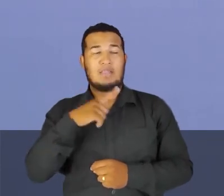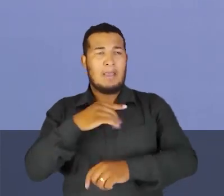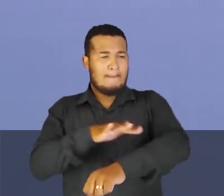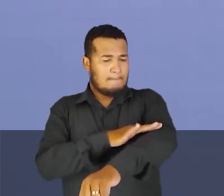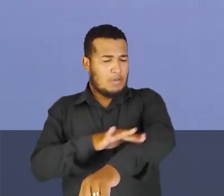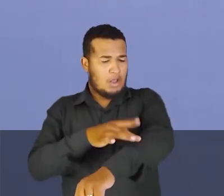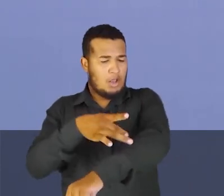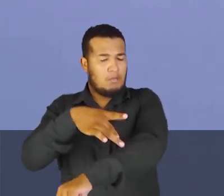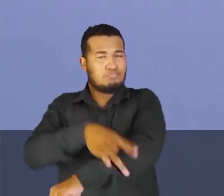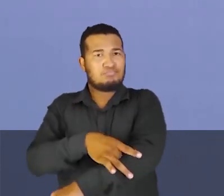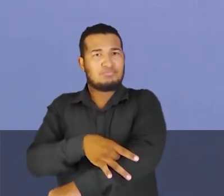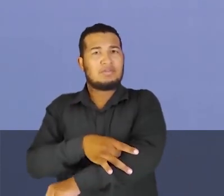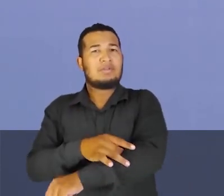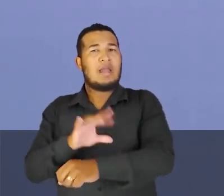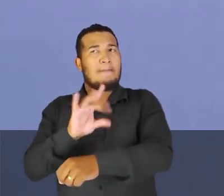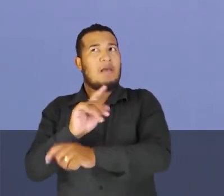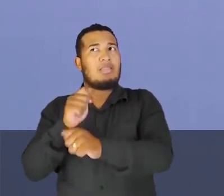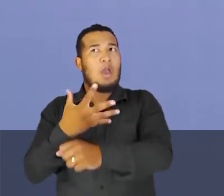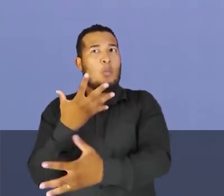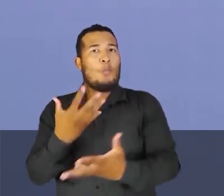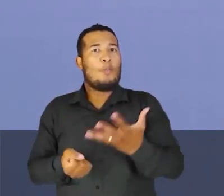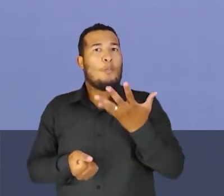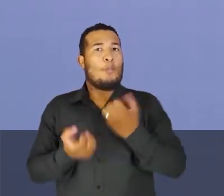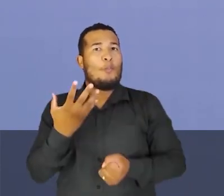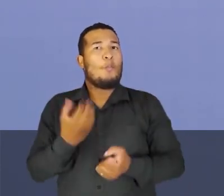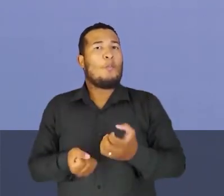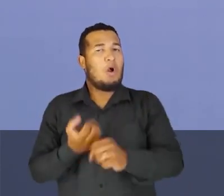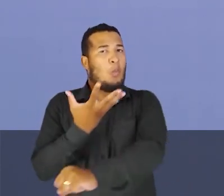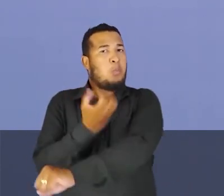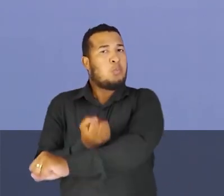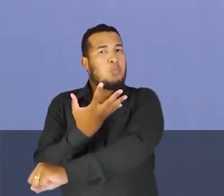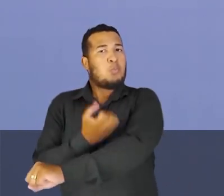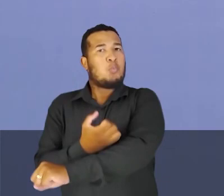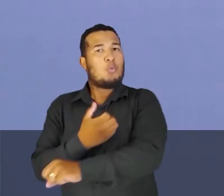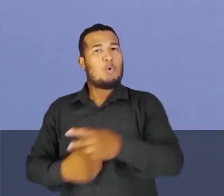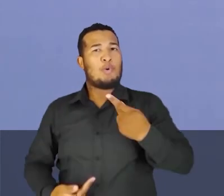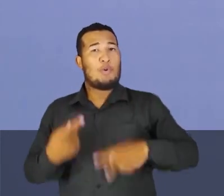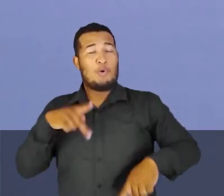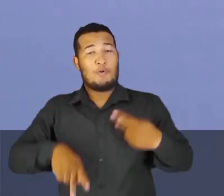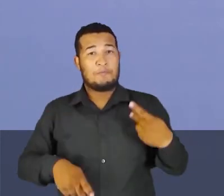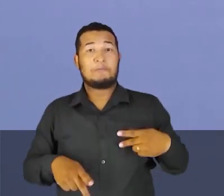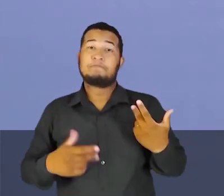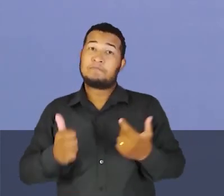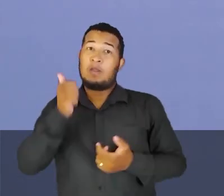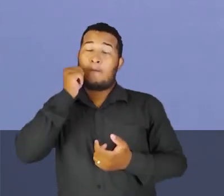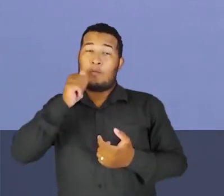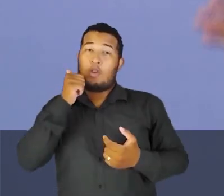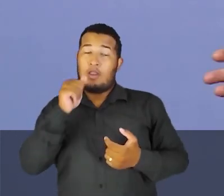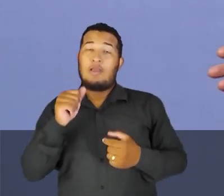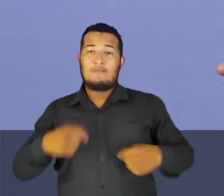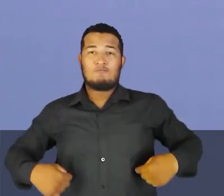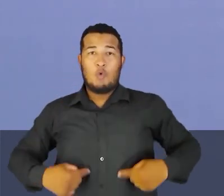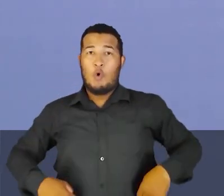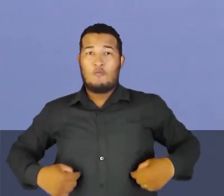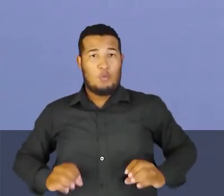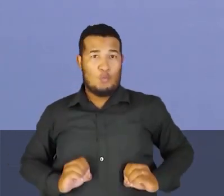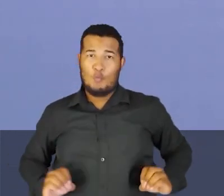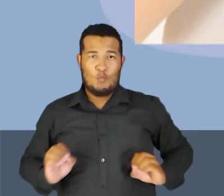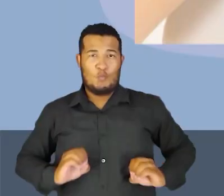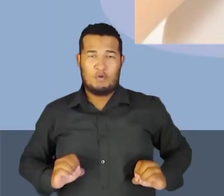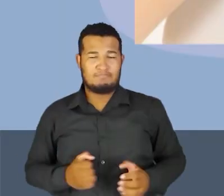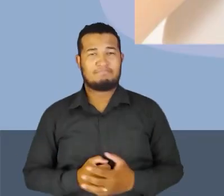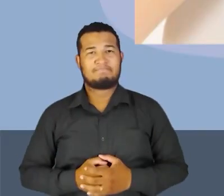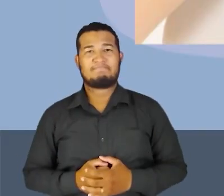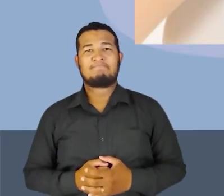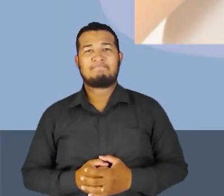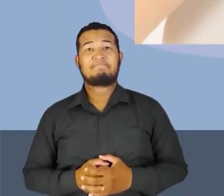a pele consegue absorver os hormônios e assim a mulher não vai ovular. Observe na imagem